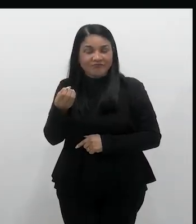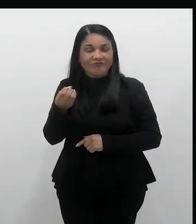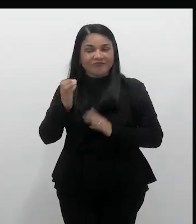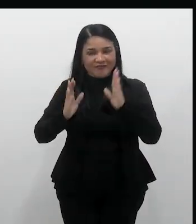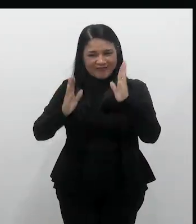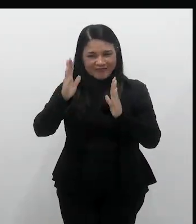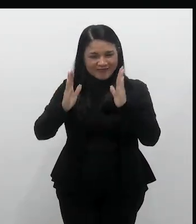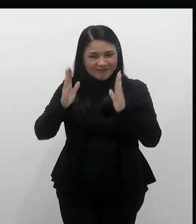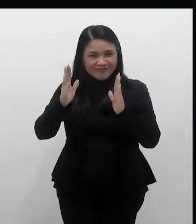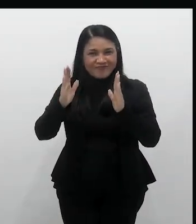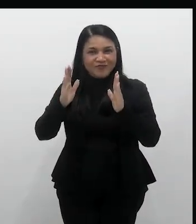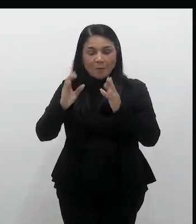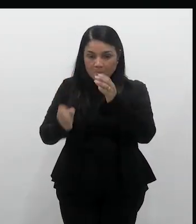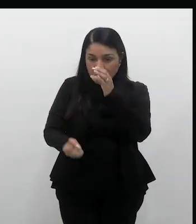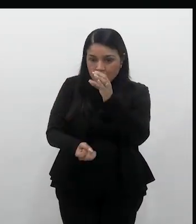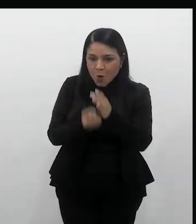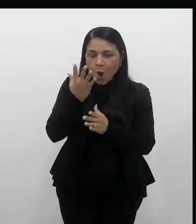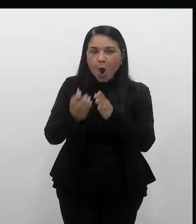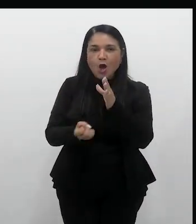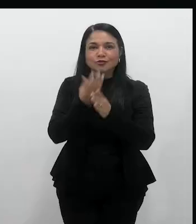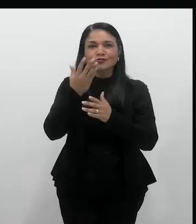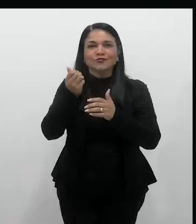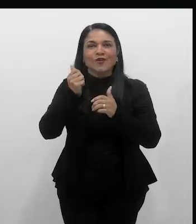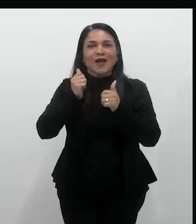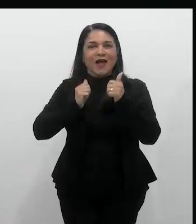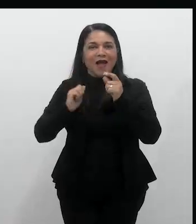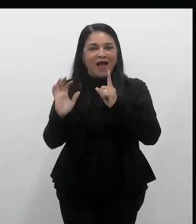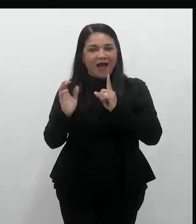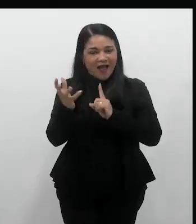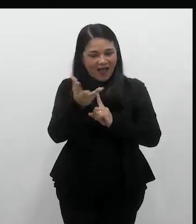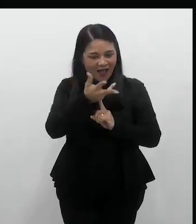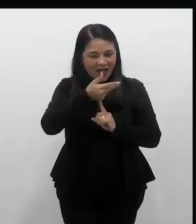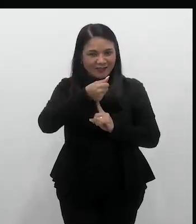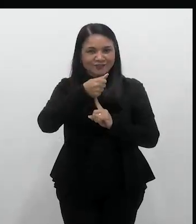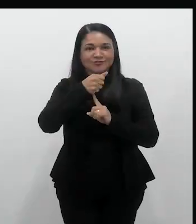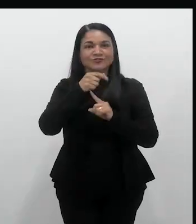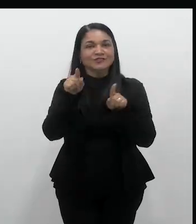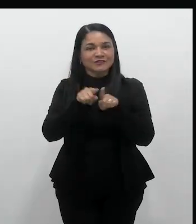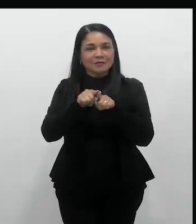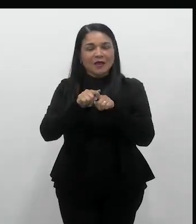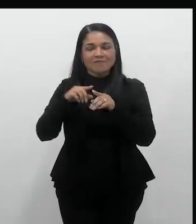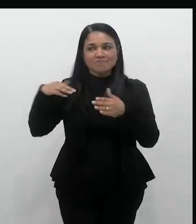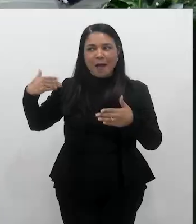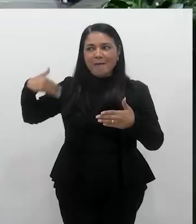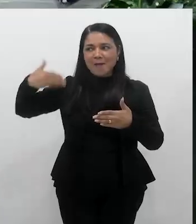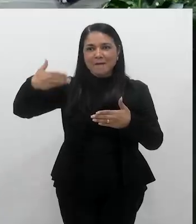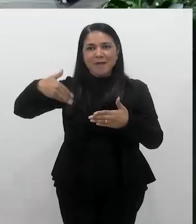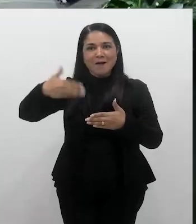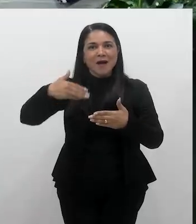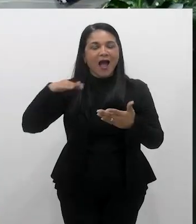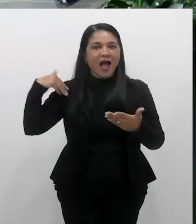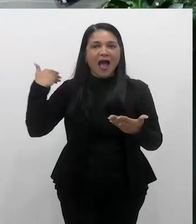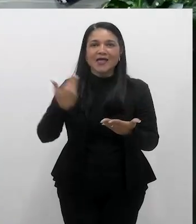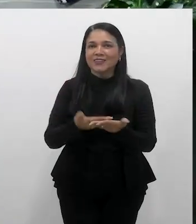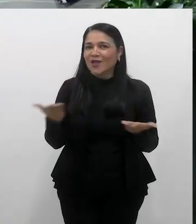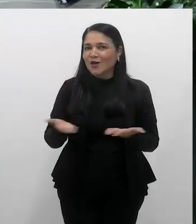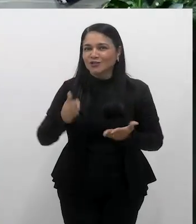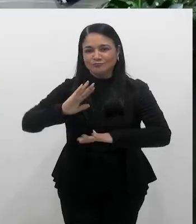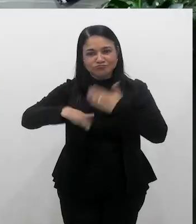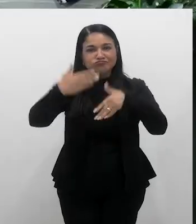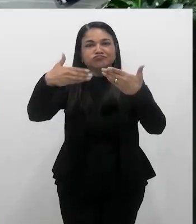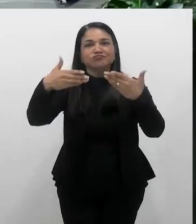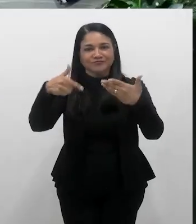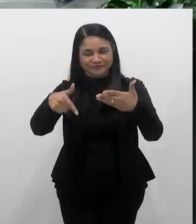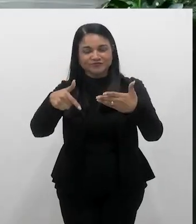mais produtivos, artisticamente falando, o que vem reverberando para nós até hoje, né? Exato, e